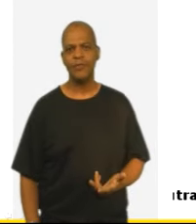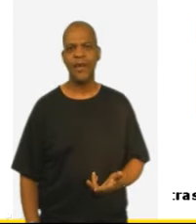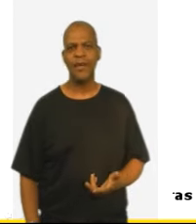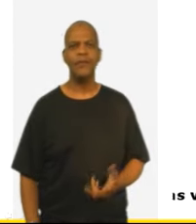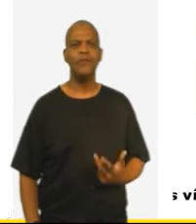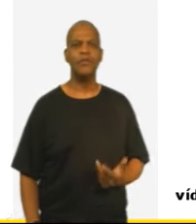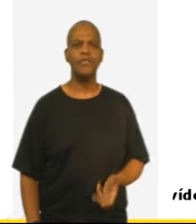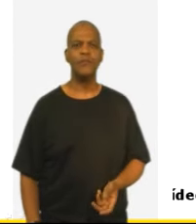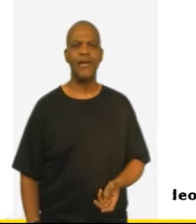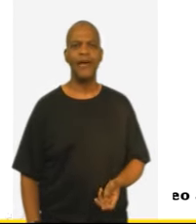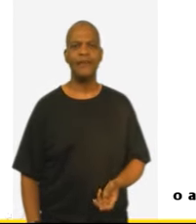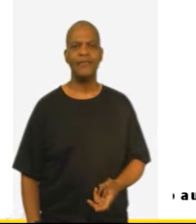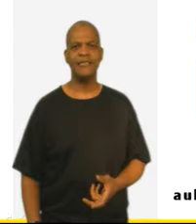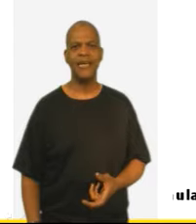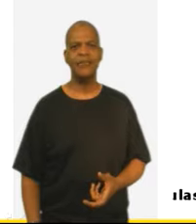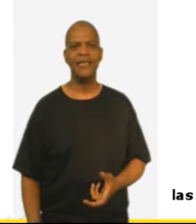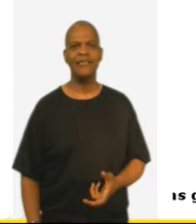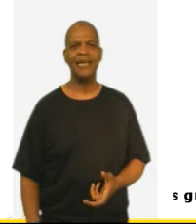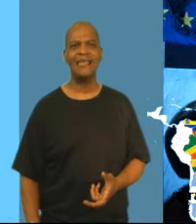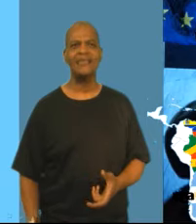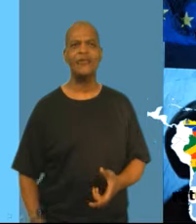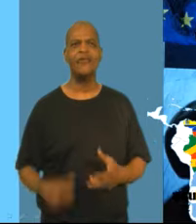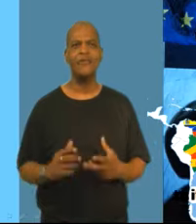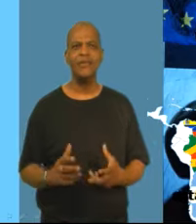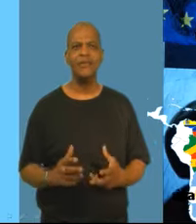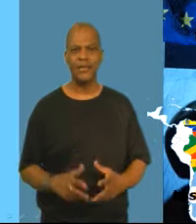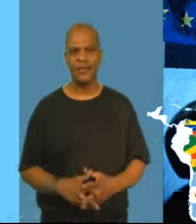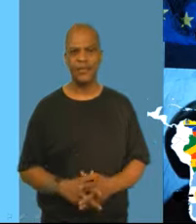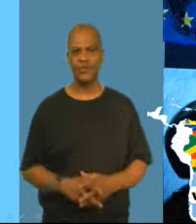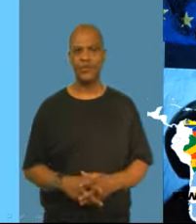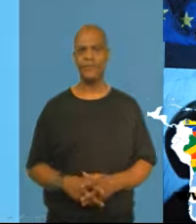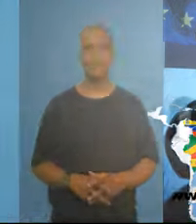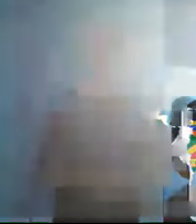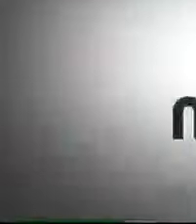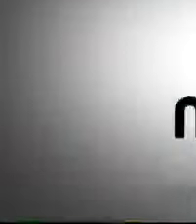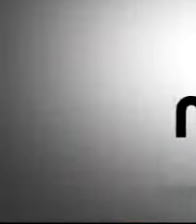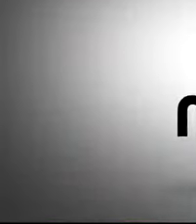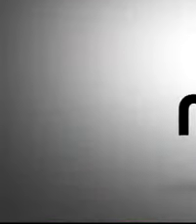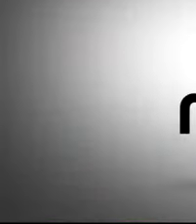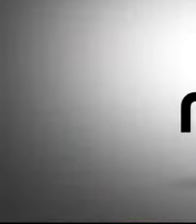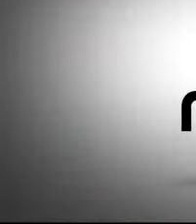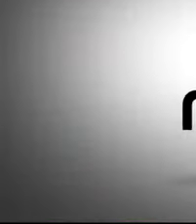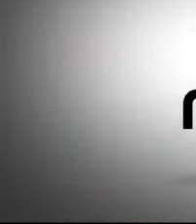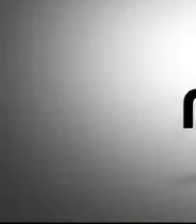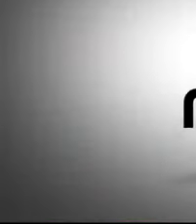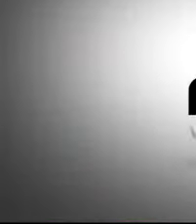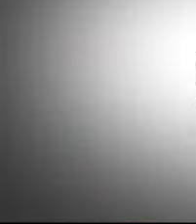que que se espera? O que se espera é avançar numa integração física da região.